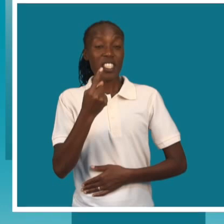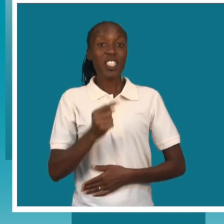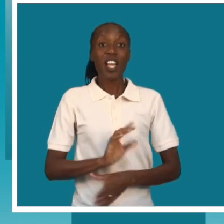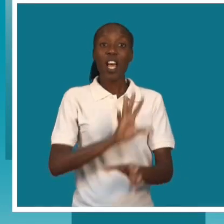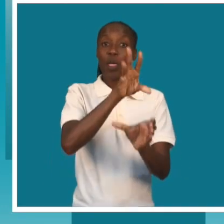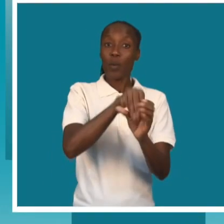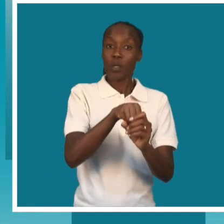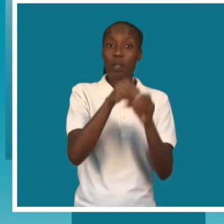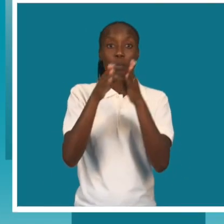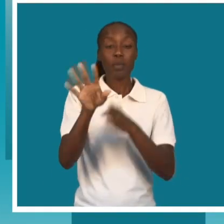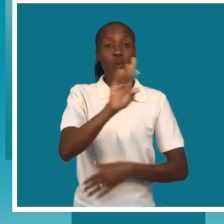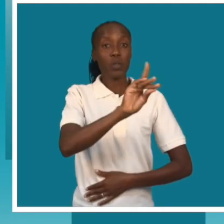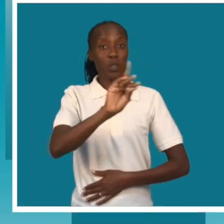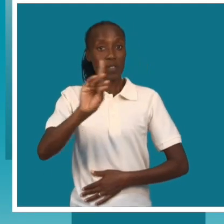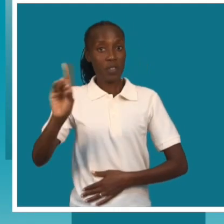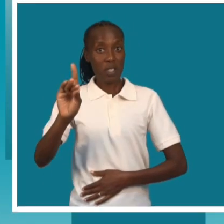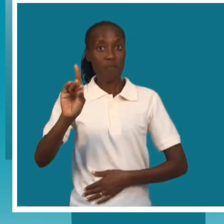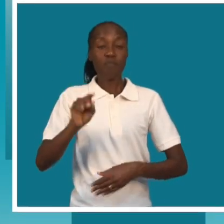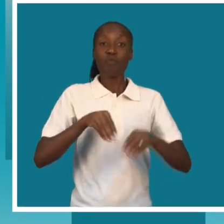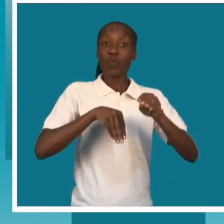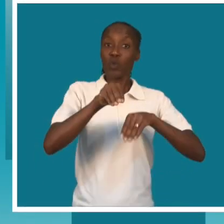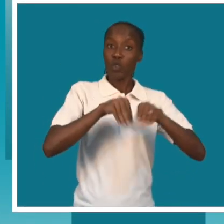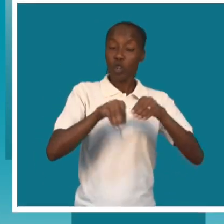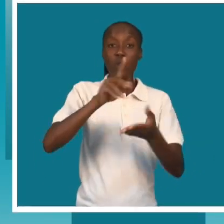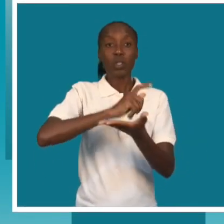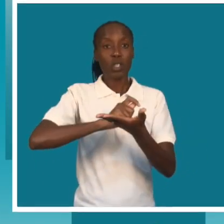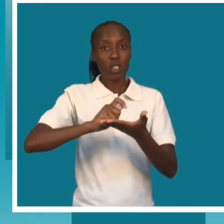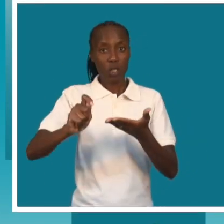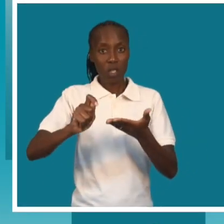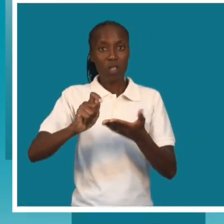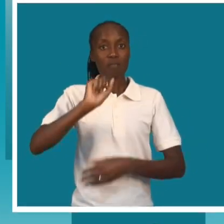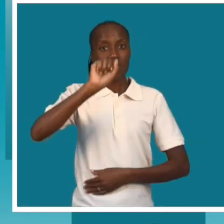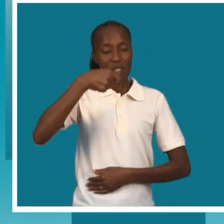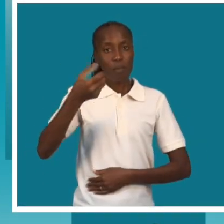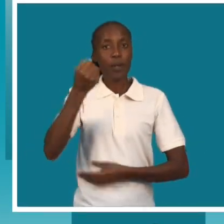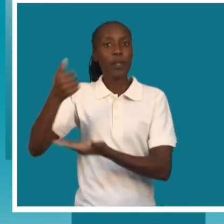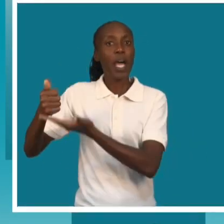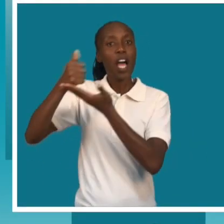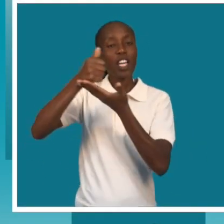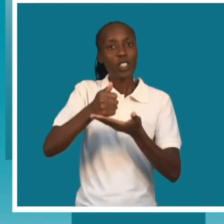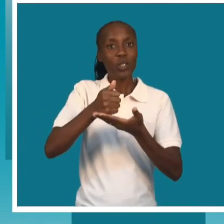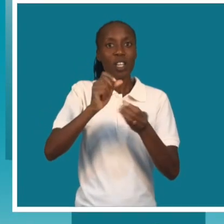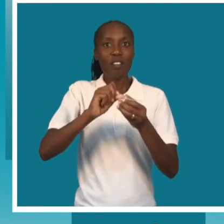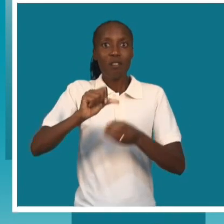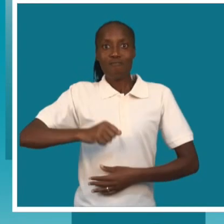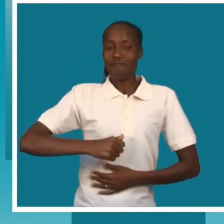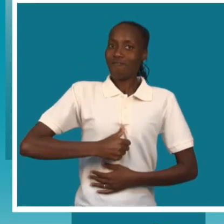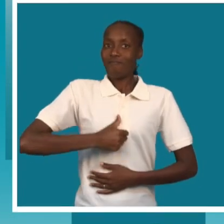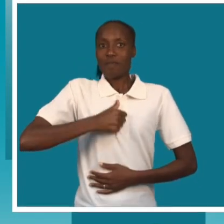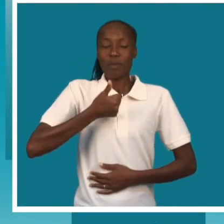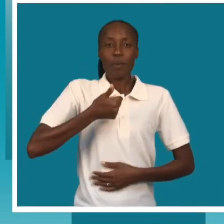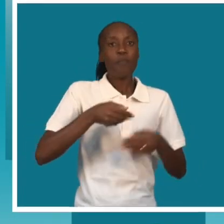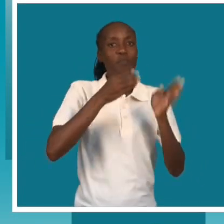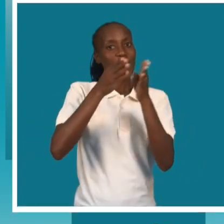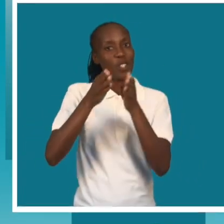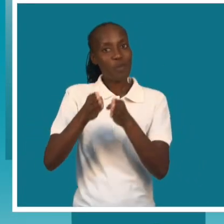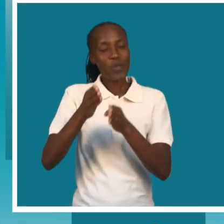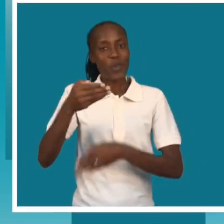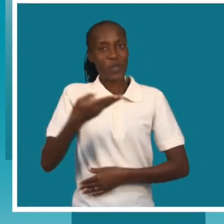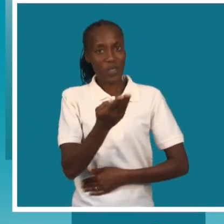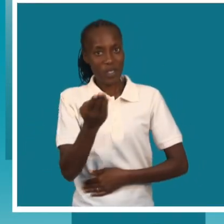pessoas com deficiência nos jogos escolares é fruto das auscultações que o governo tem vindo a